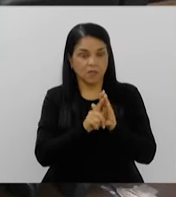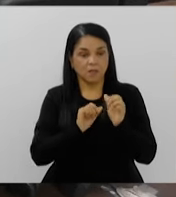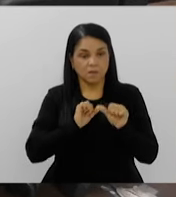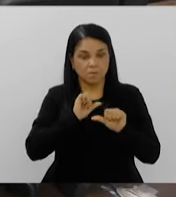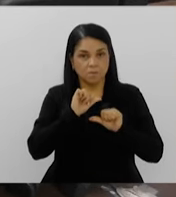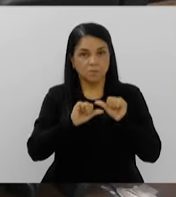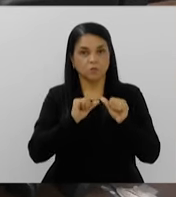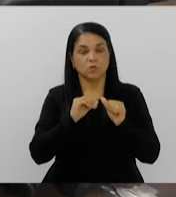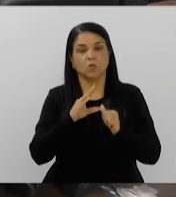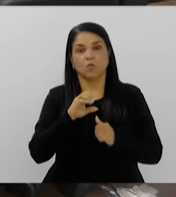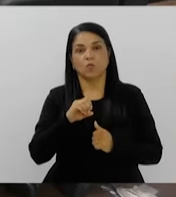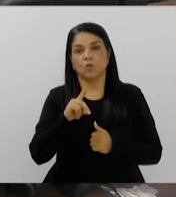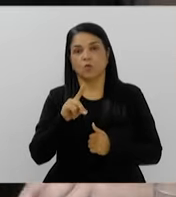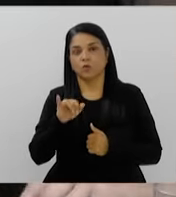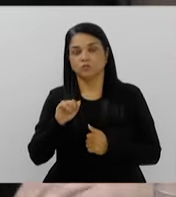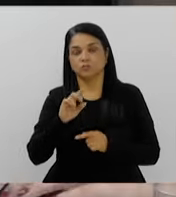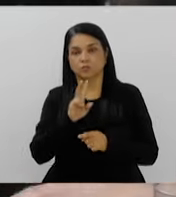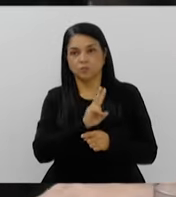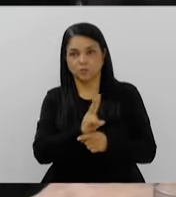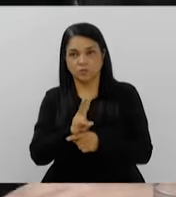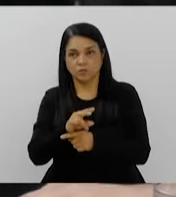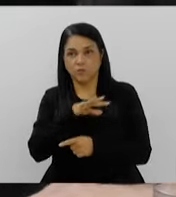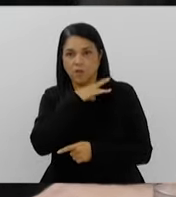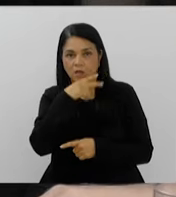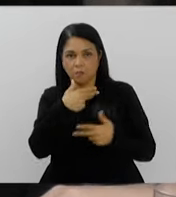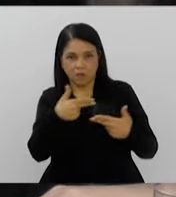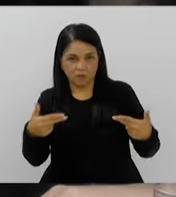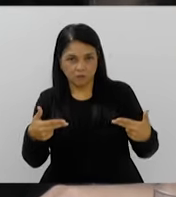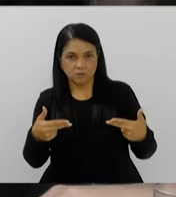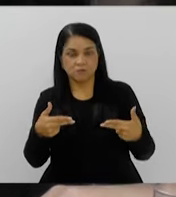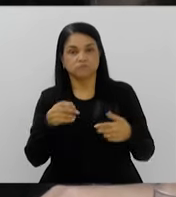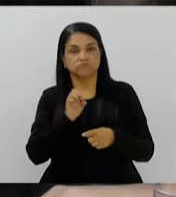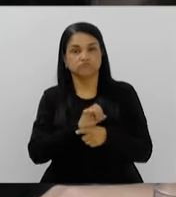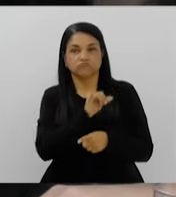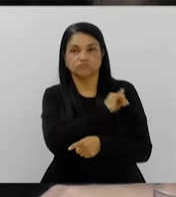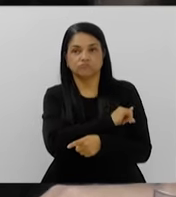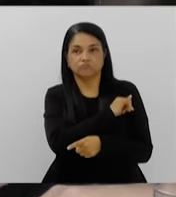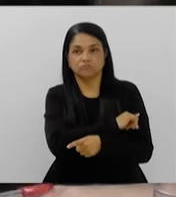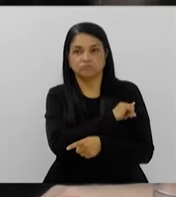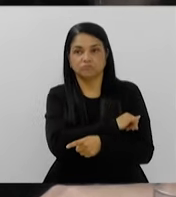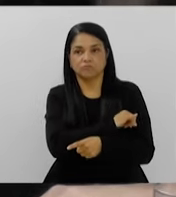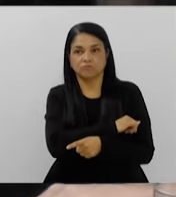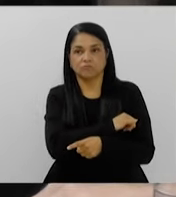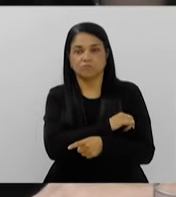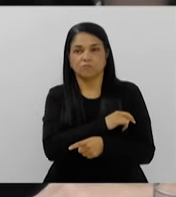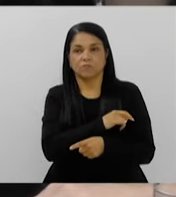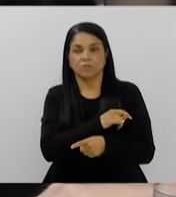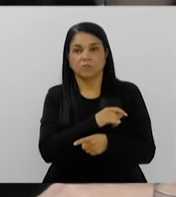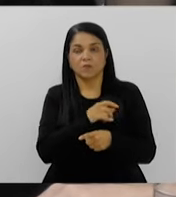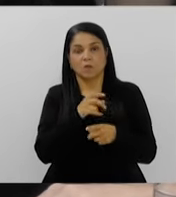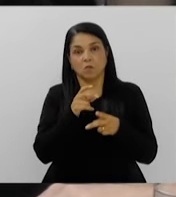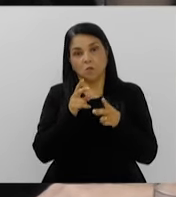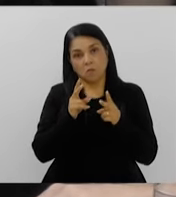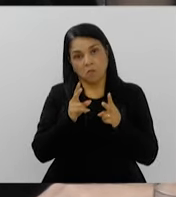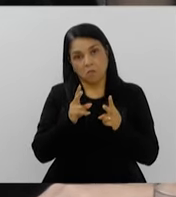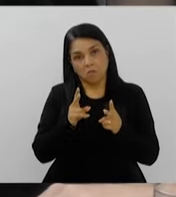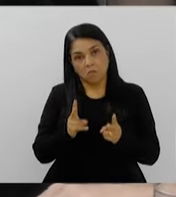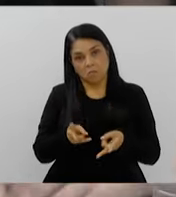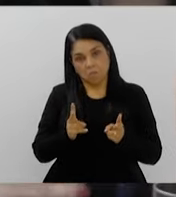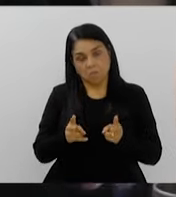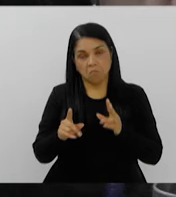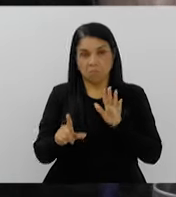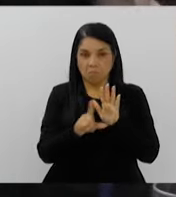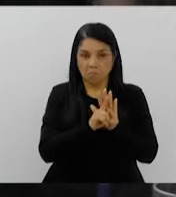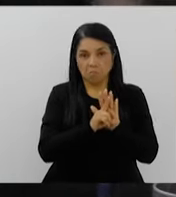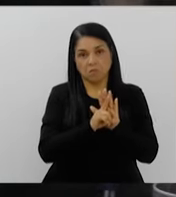o Código Estadual de Proteção aos Animais, no âmbito do Estado do Rio de Janeiro. Já que o mesmo pode ser revogado com a aprovação do novo